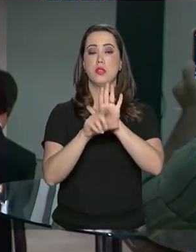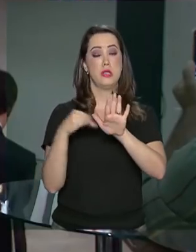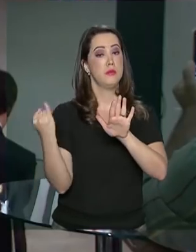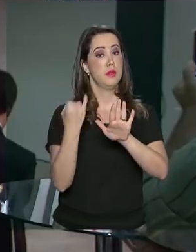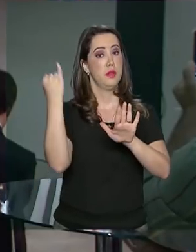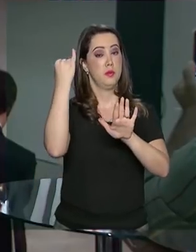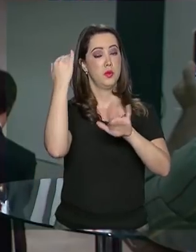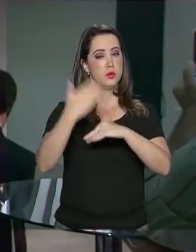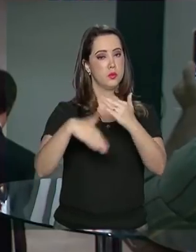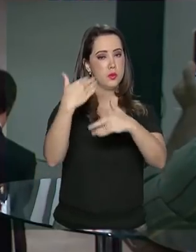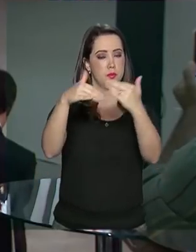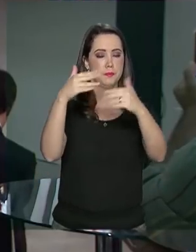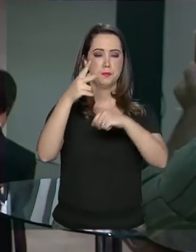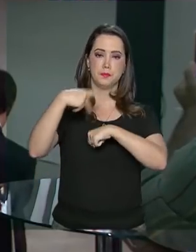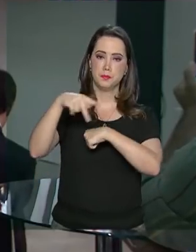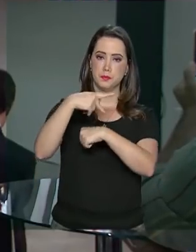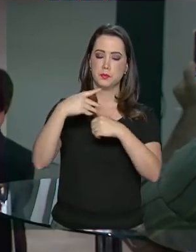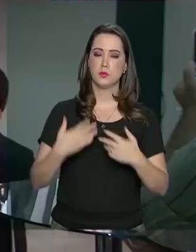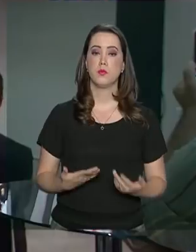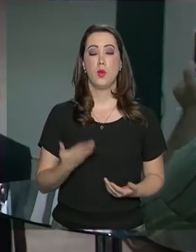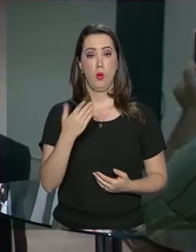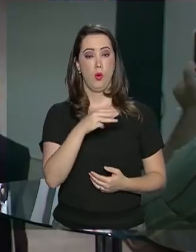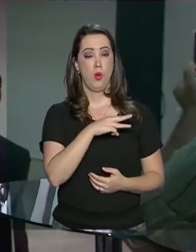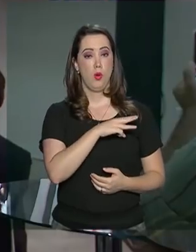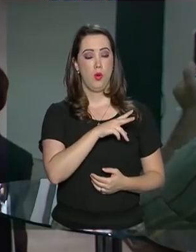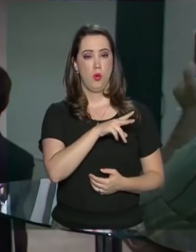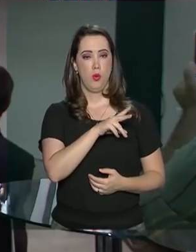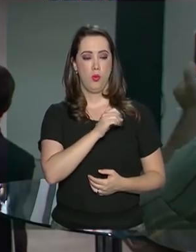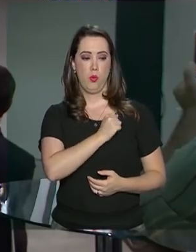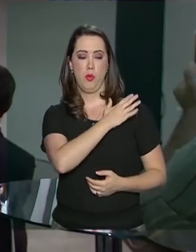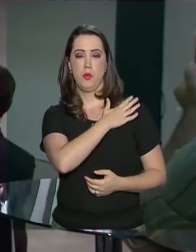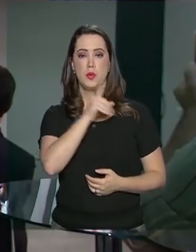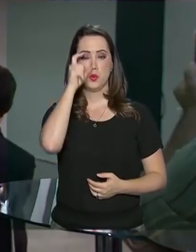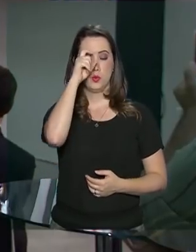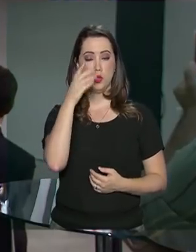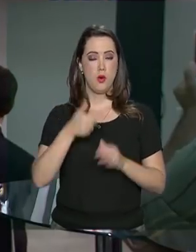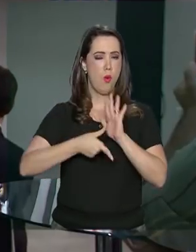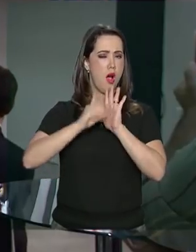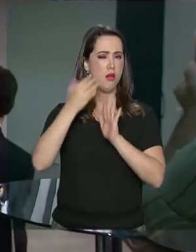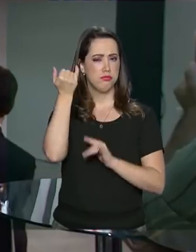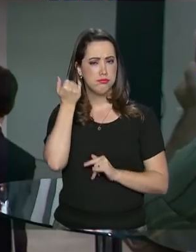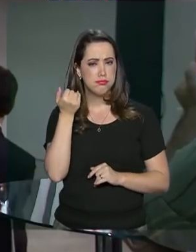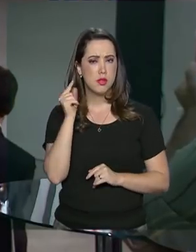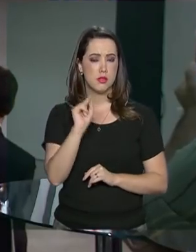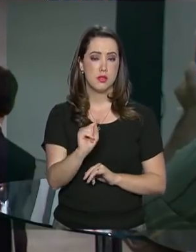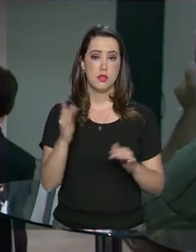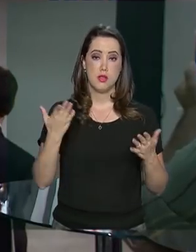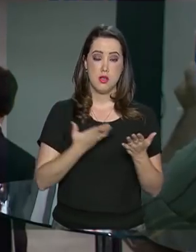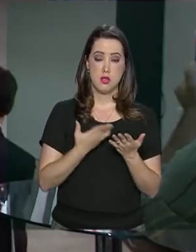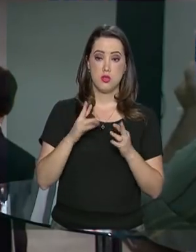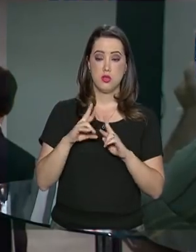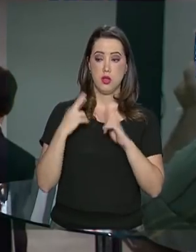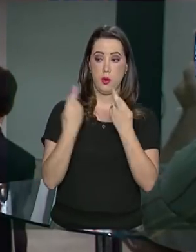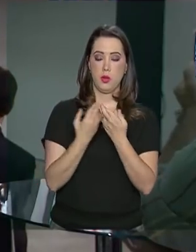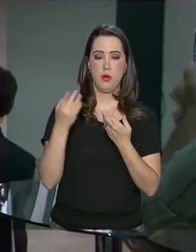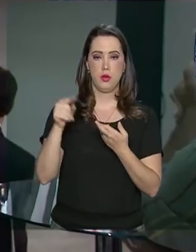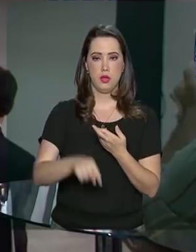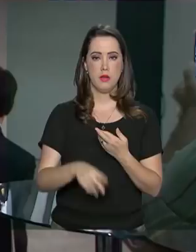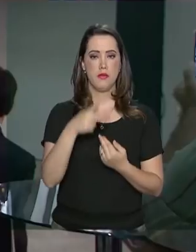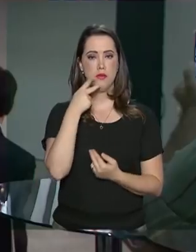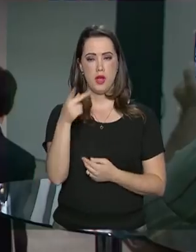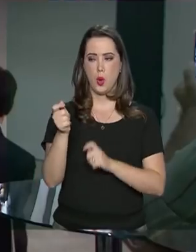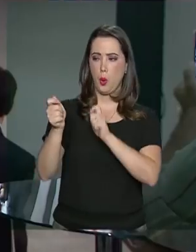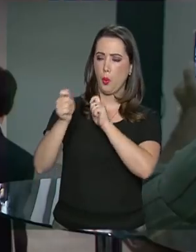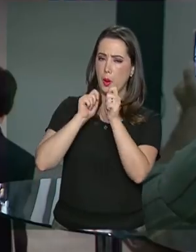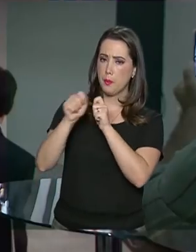garantir o crescimento do país. Hamilton Mourão, antes de se juntar a essa reunião que acontece no auditório aqui dessas entidades, falou